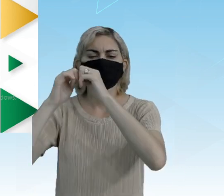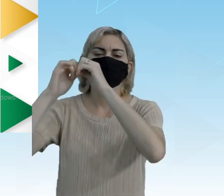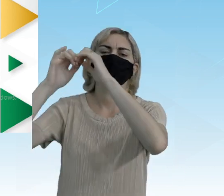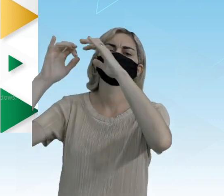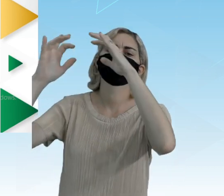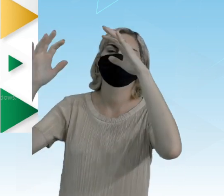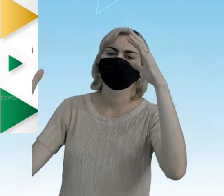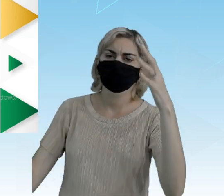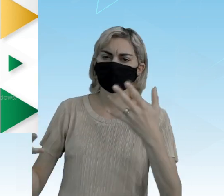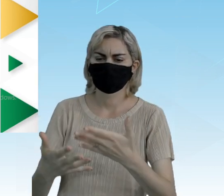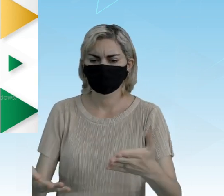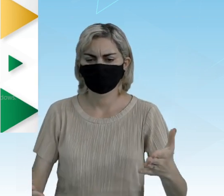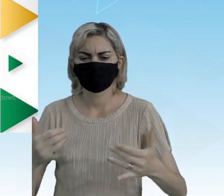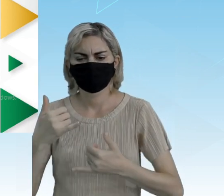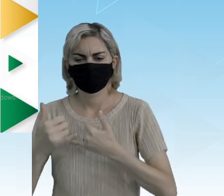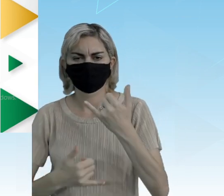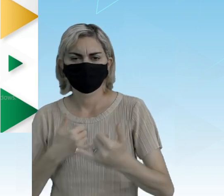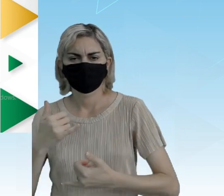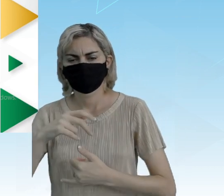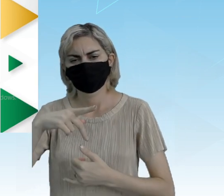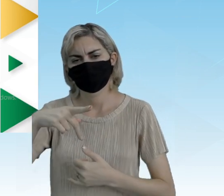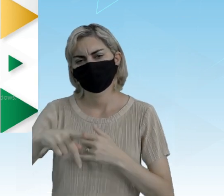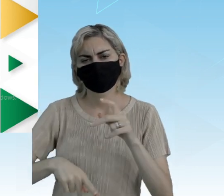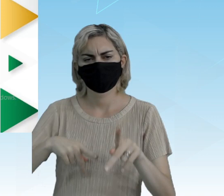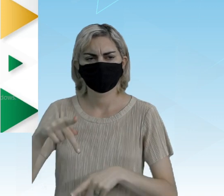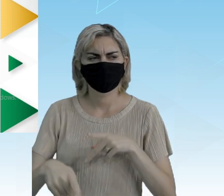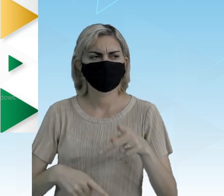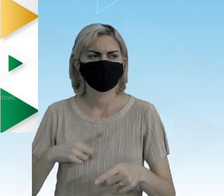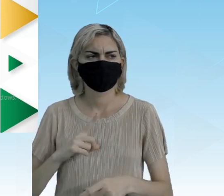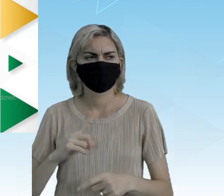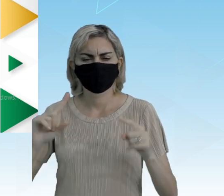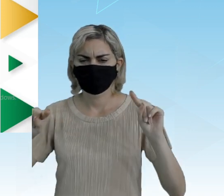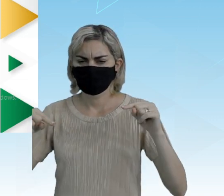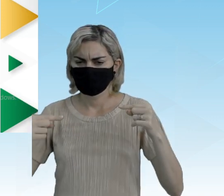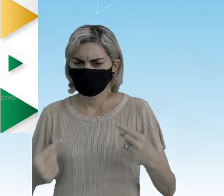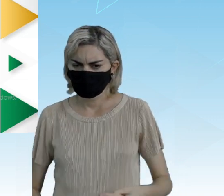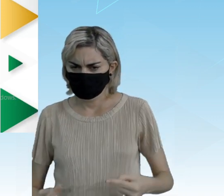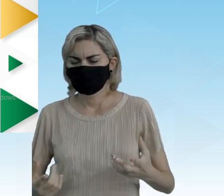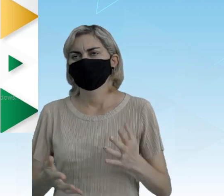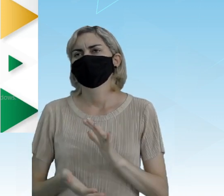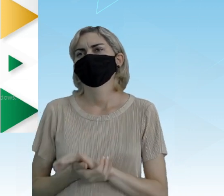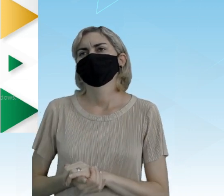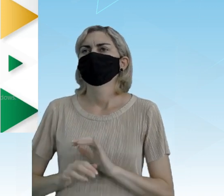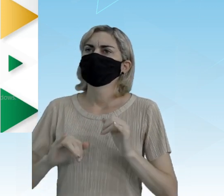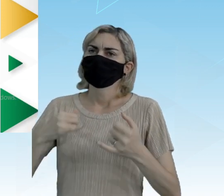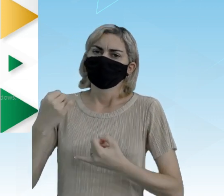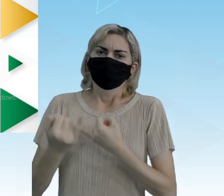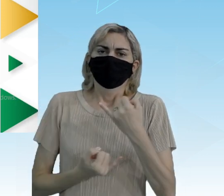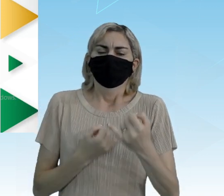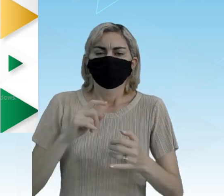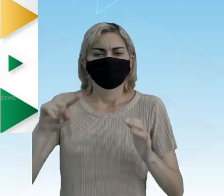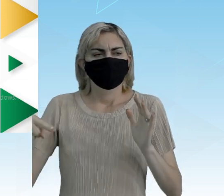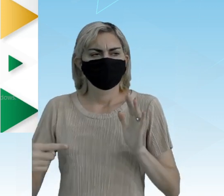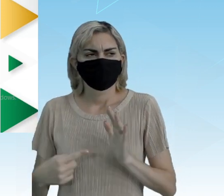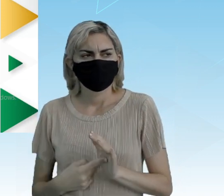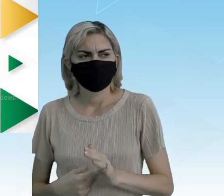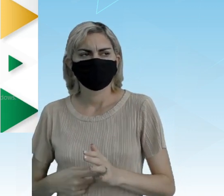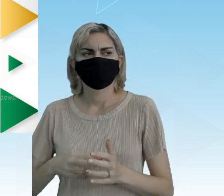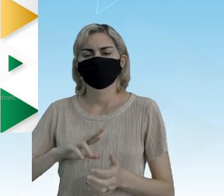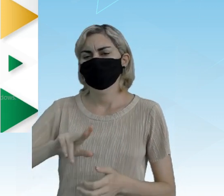imaginação, tá? Já no jogo popular, é um jogo que há competição, É um jogo que há um objetivo, então